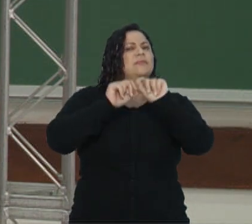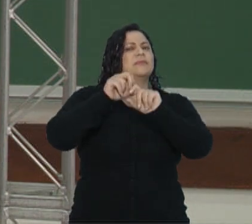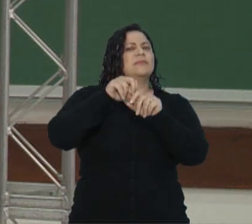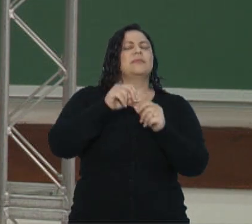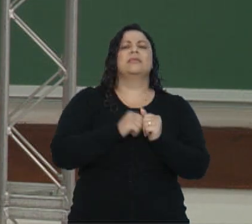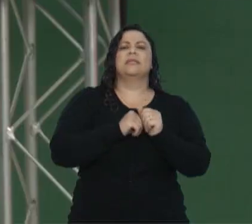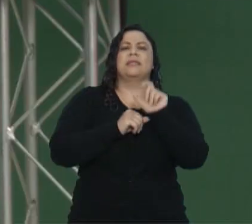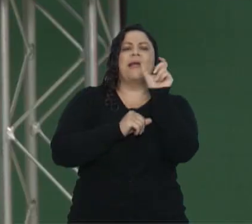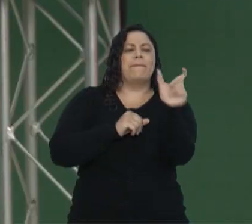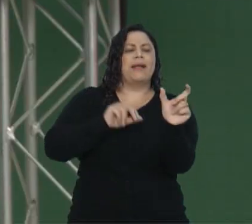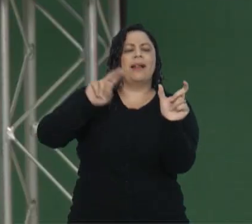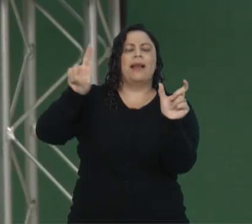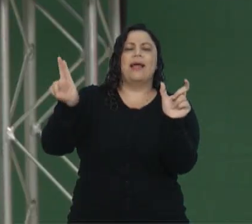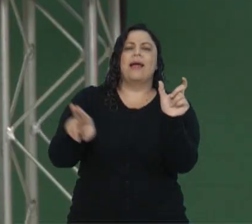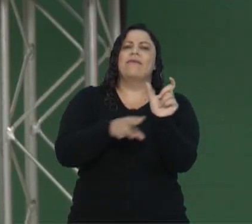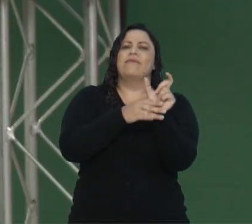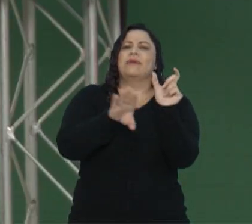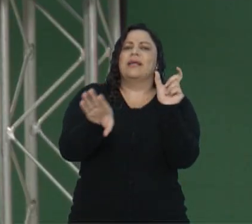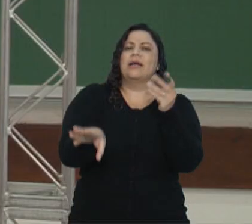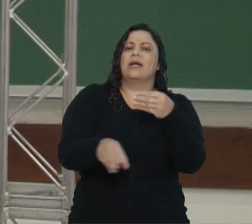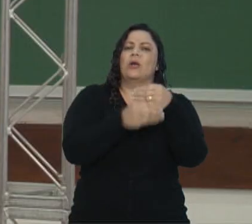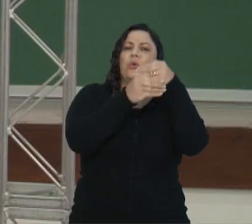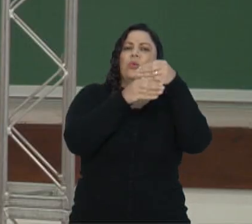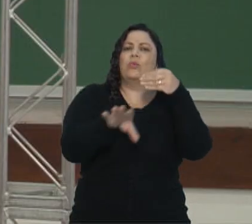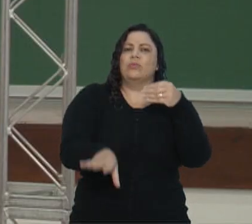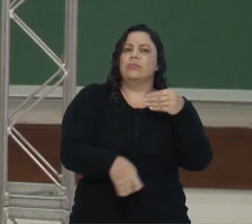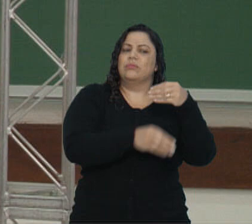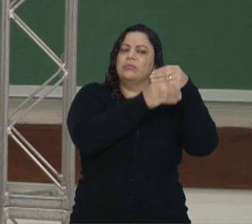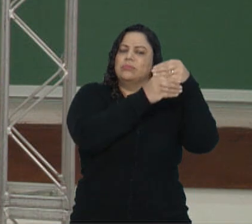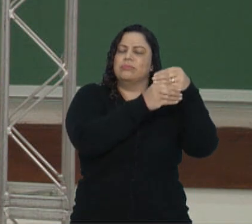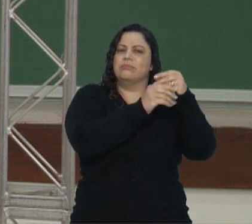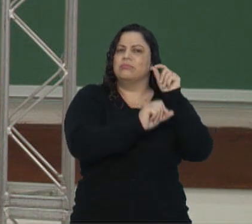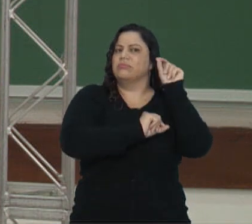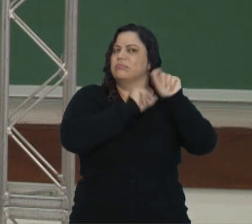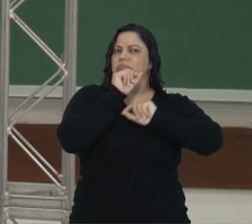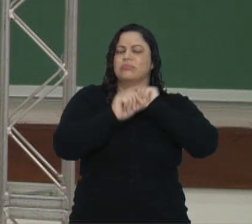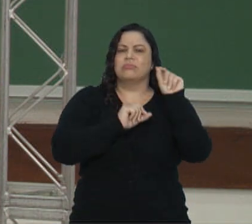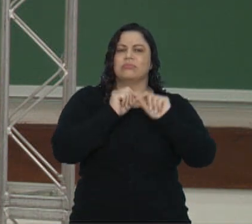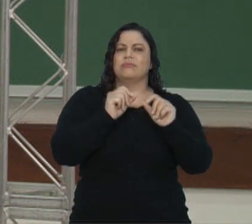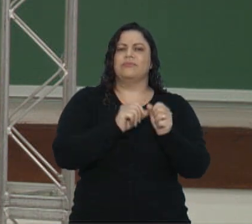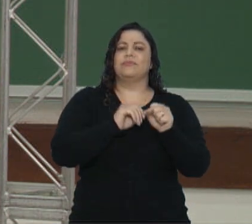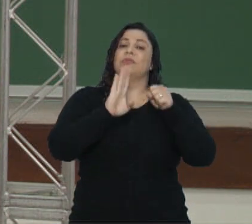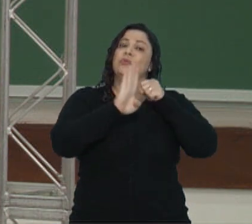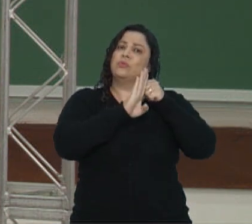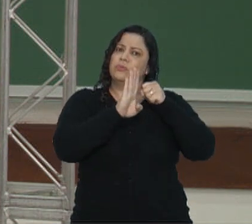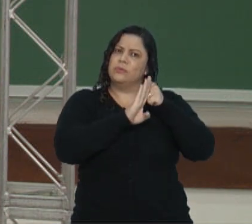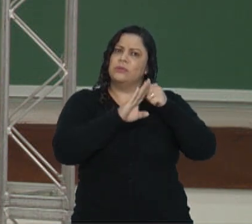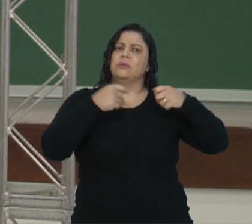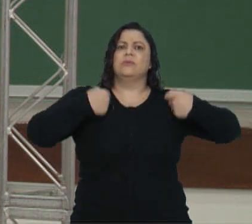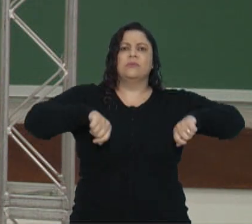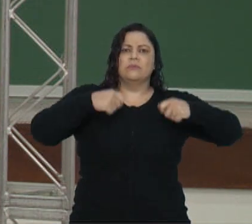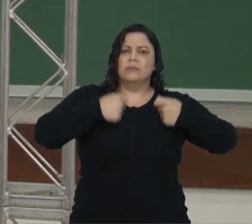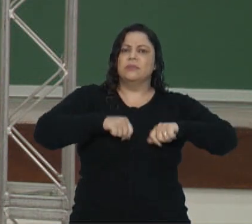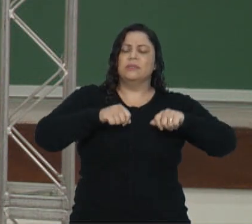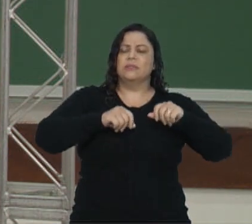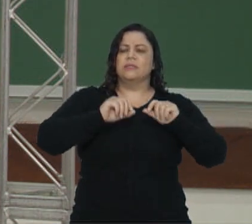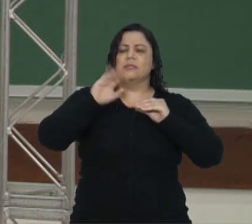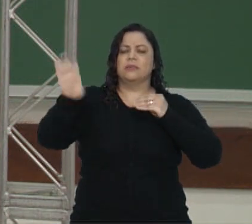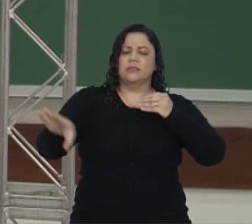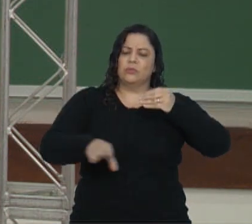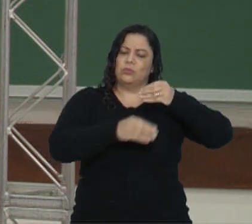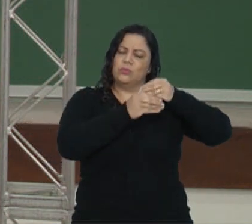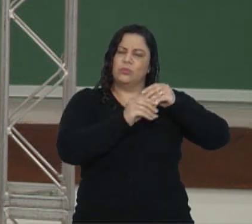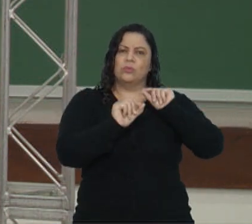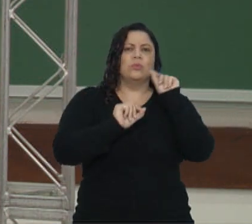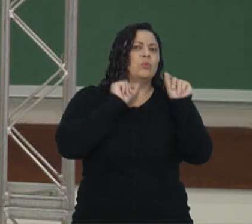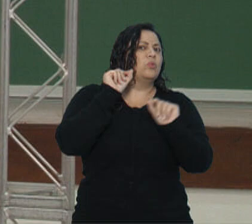O substantivo ele vai precisar de um complemento. Qual seria? Determinados substantivos precisam de um complemento. Qual é o complemento?